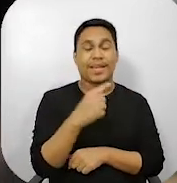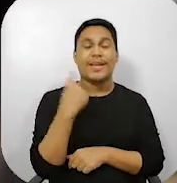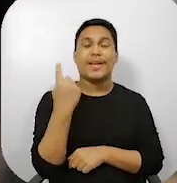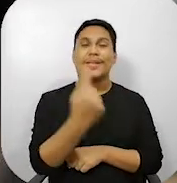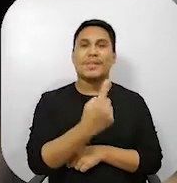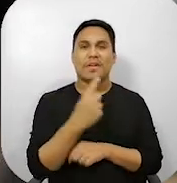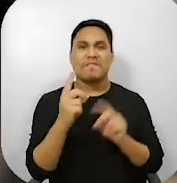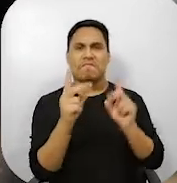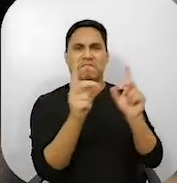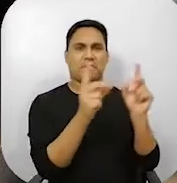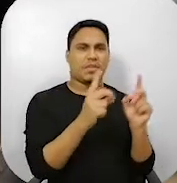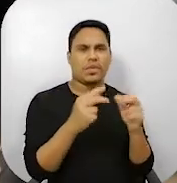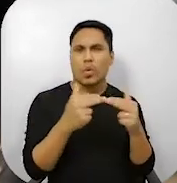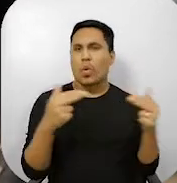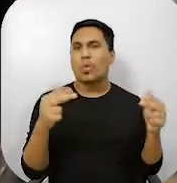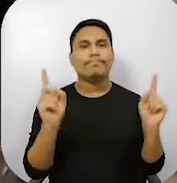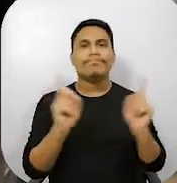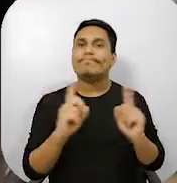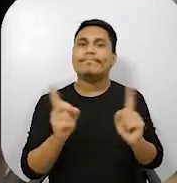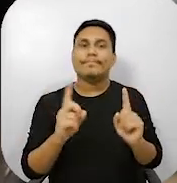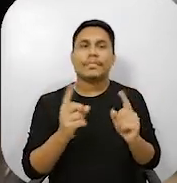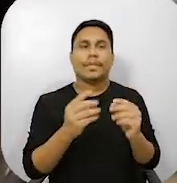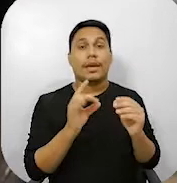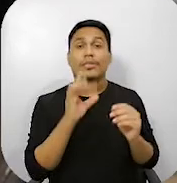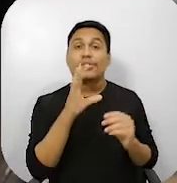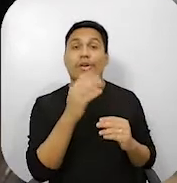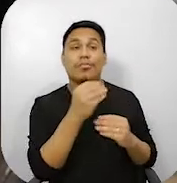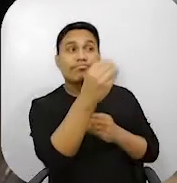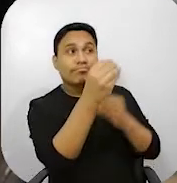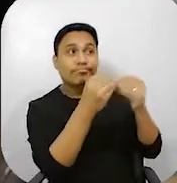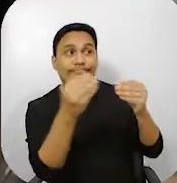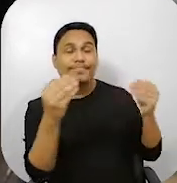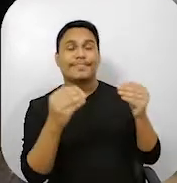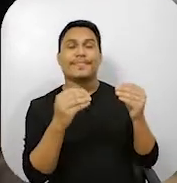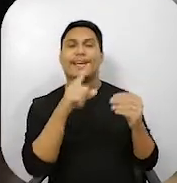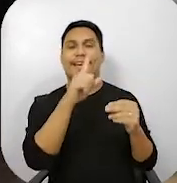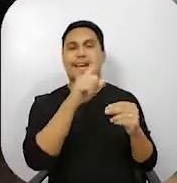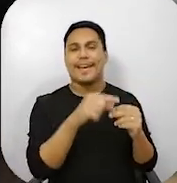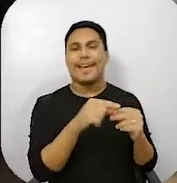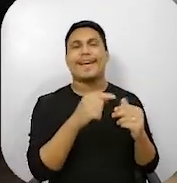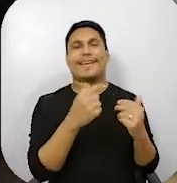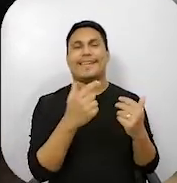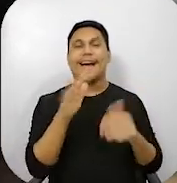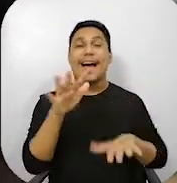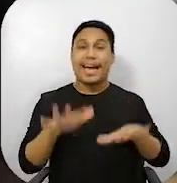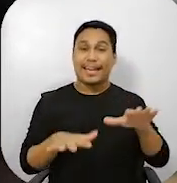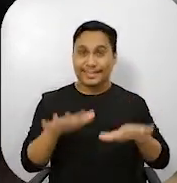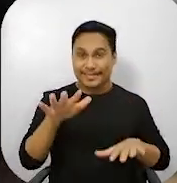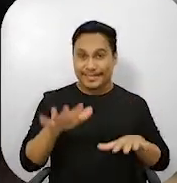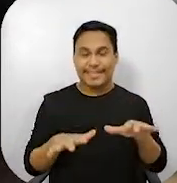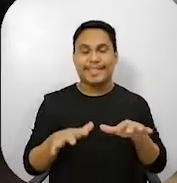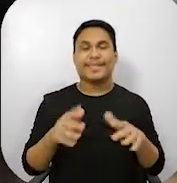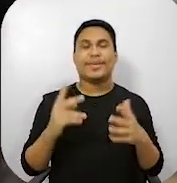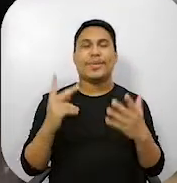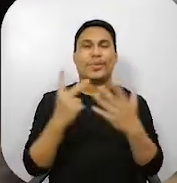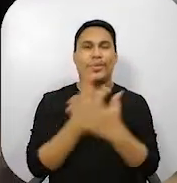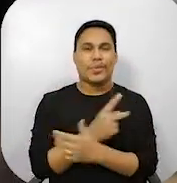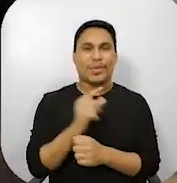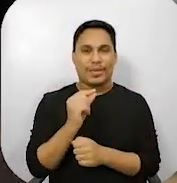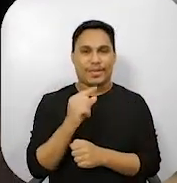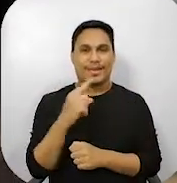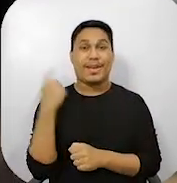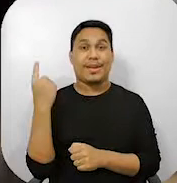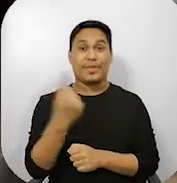vender nem nada era também para distribuir aventura era só de vez em quando quando a seringa de a gente ia para a